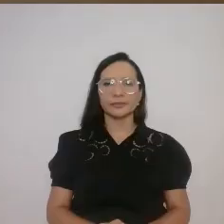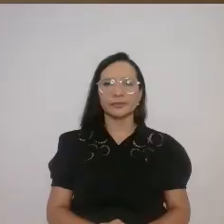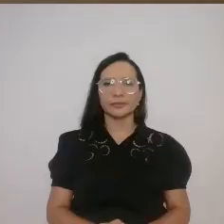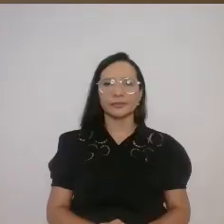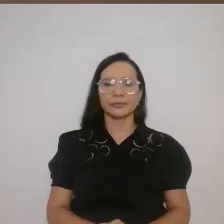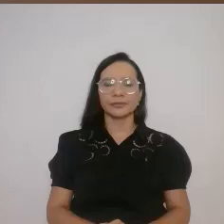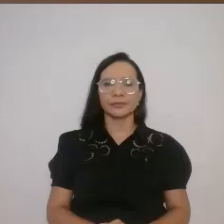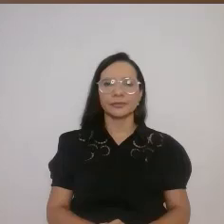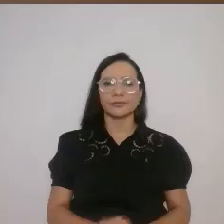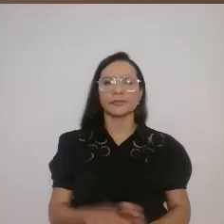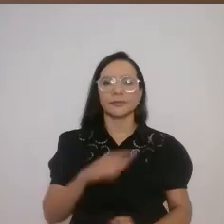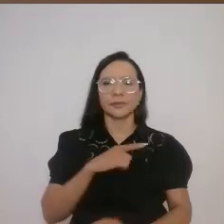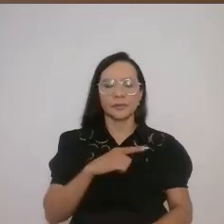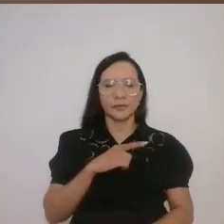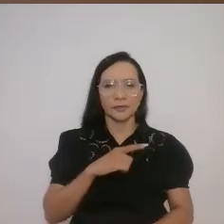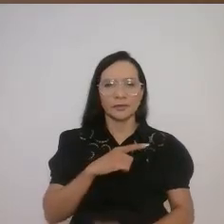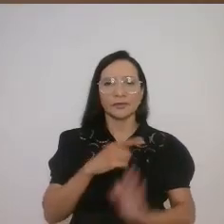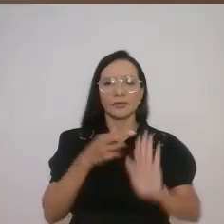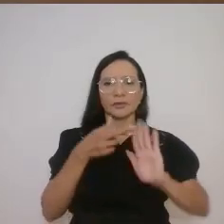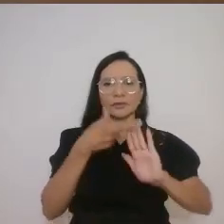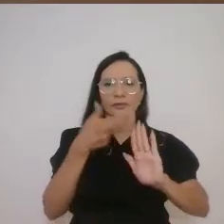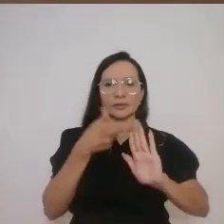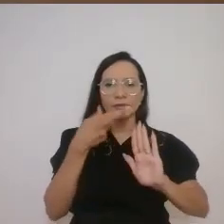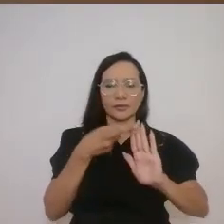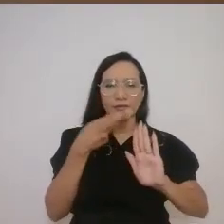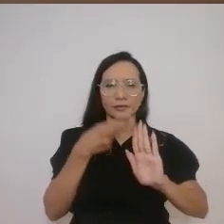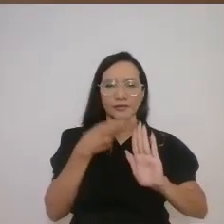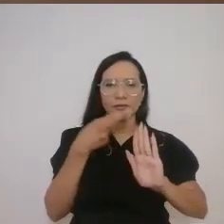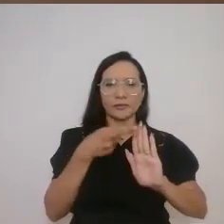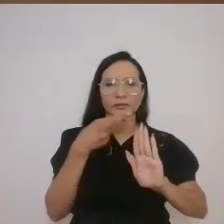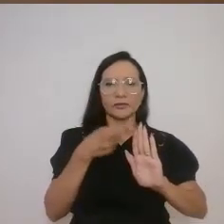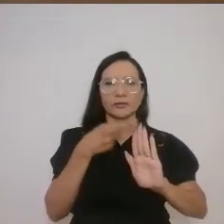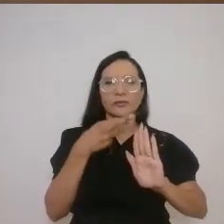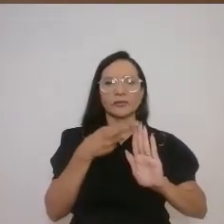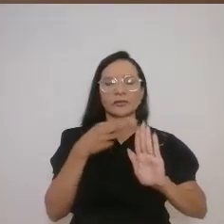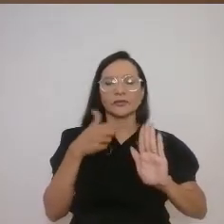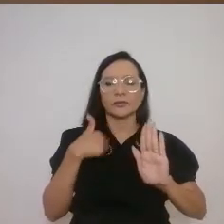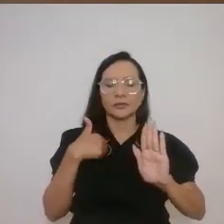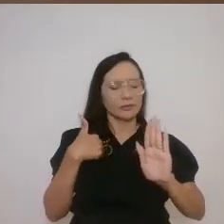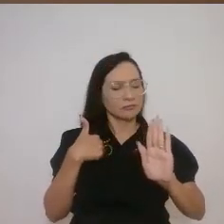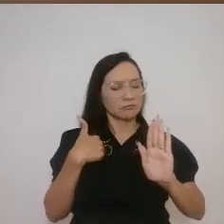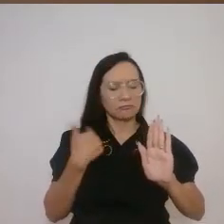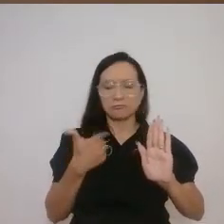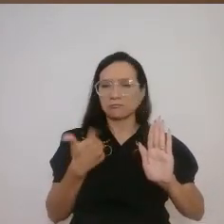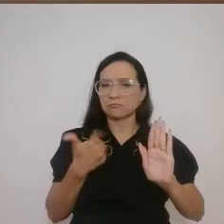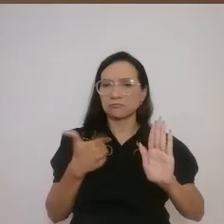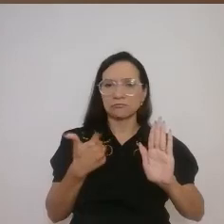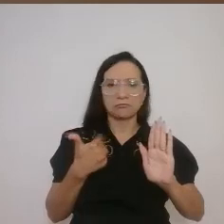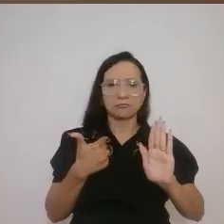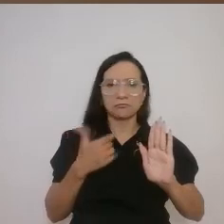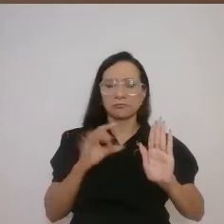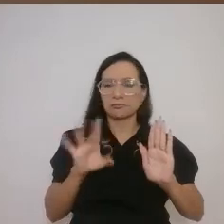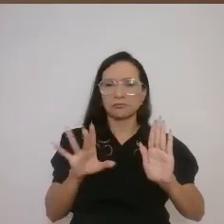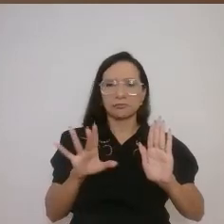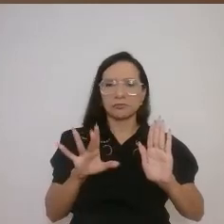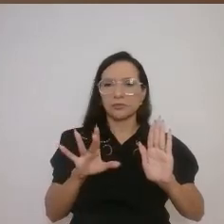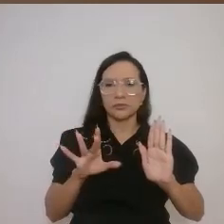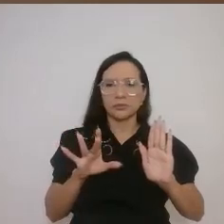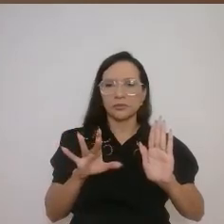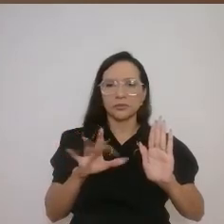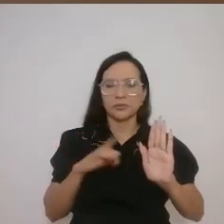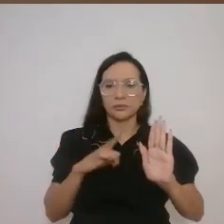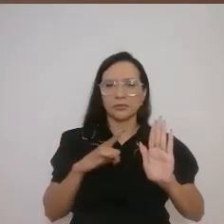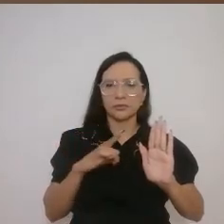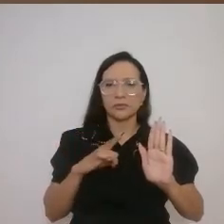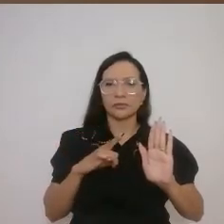As questões de resolução da corte, eu não tenho, serão só essas.